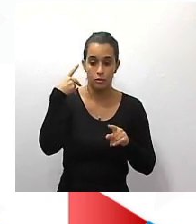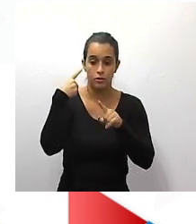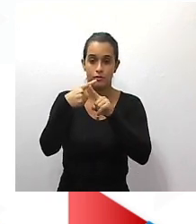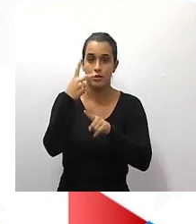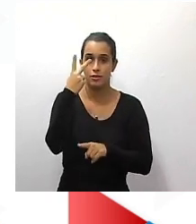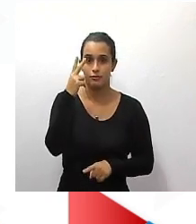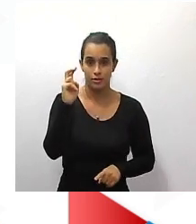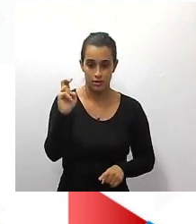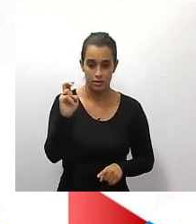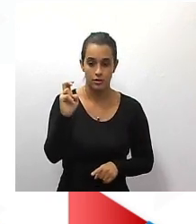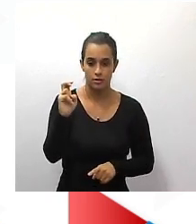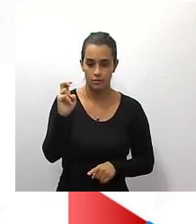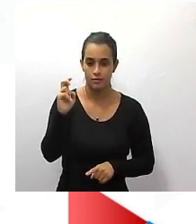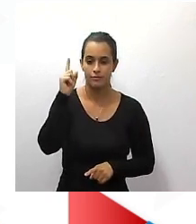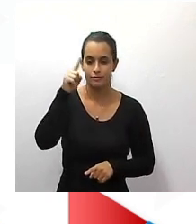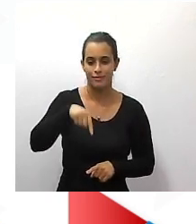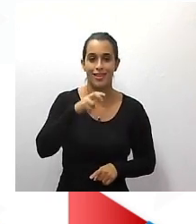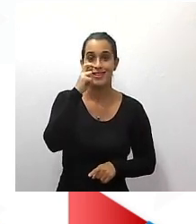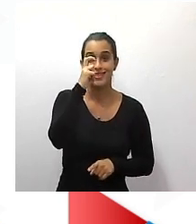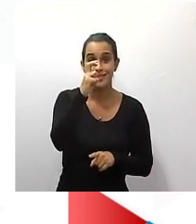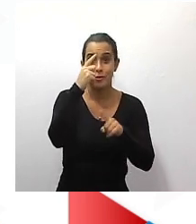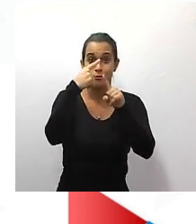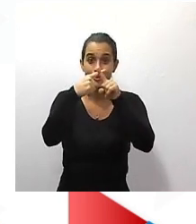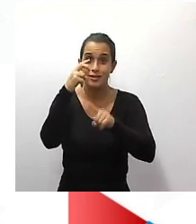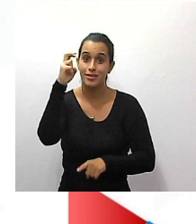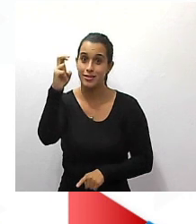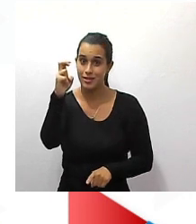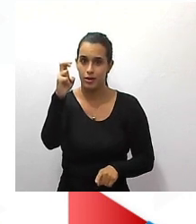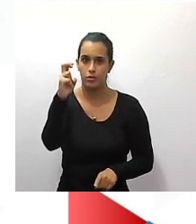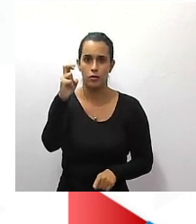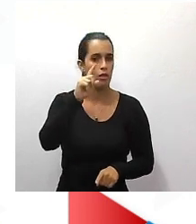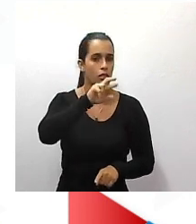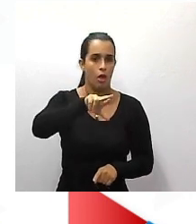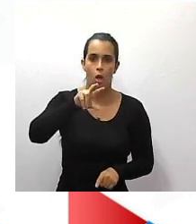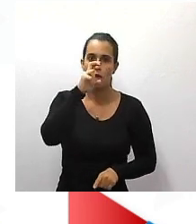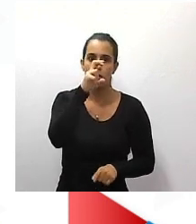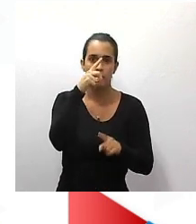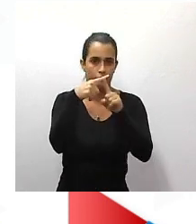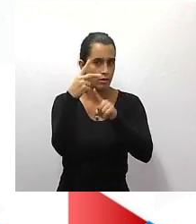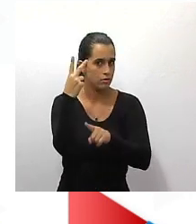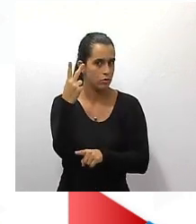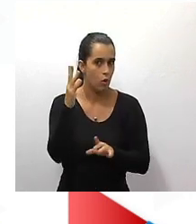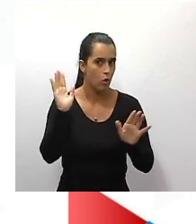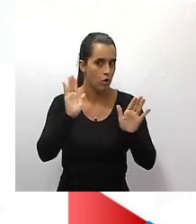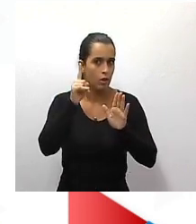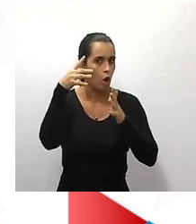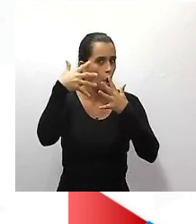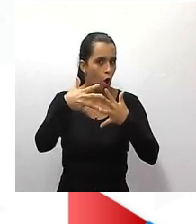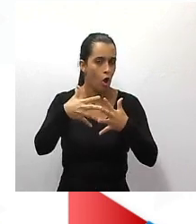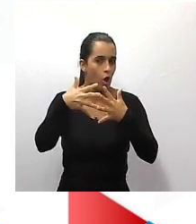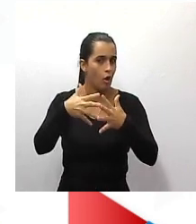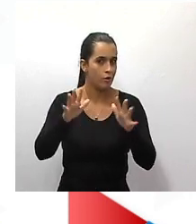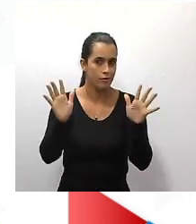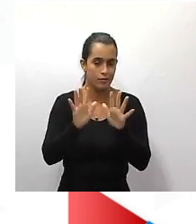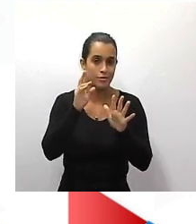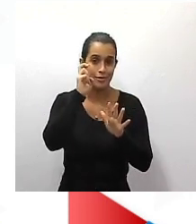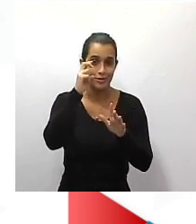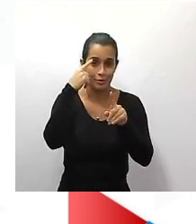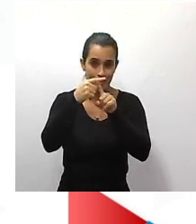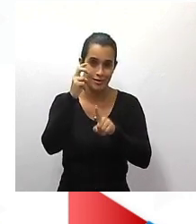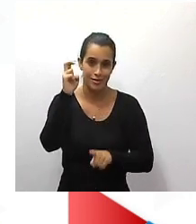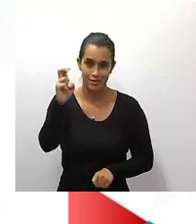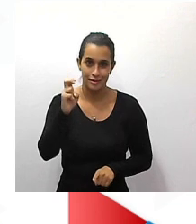E qual é a fórmula da área do círculo? Lembra para mim? Exatamente. πr ao quadrado vezes a altura. Tá aí